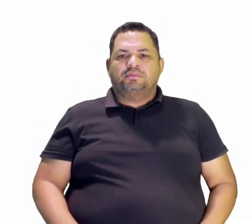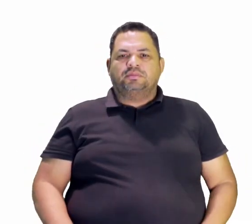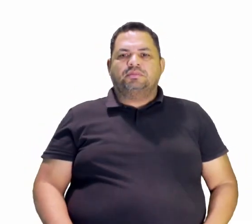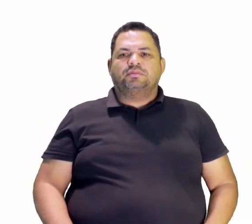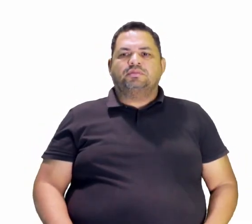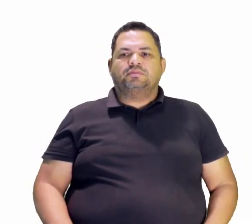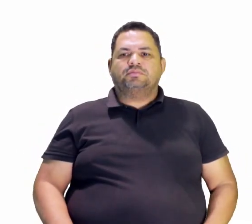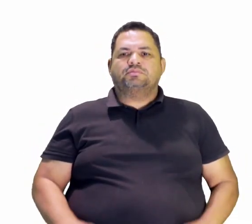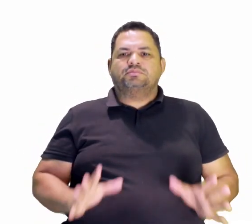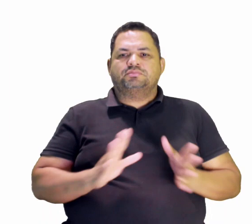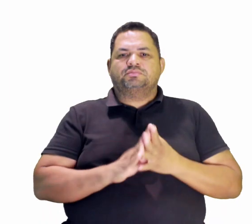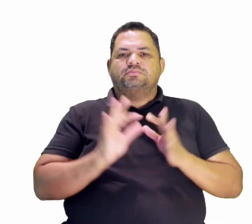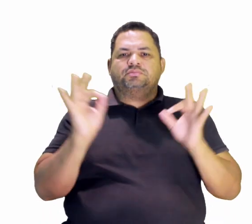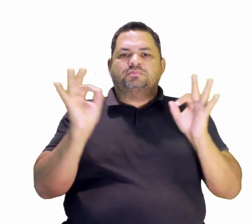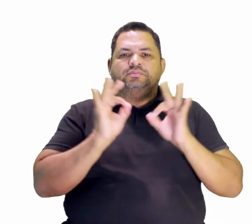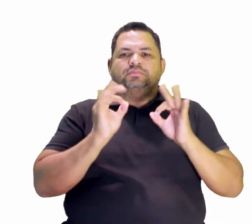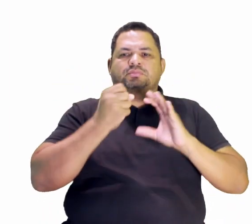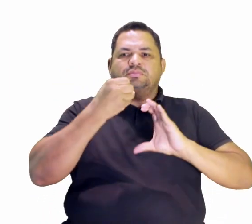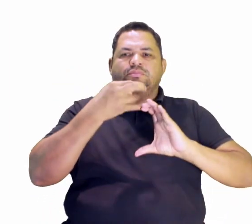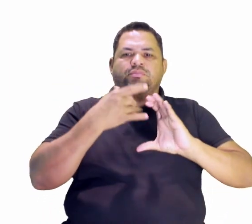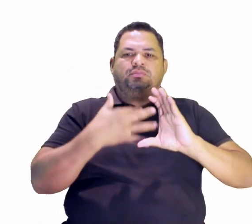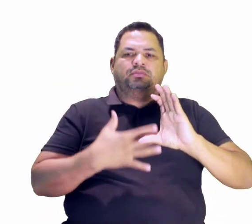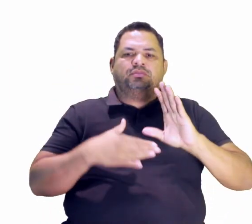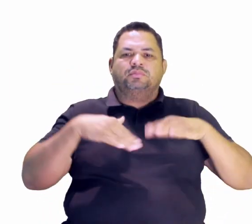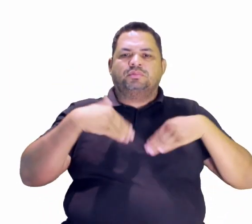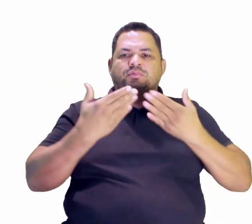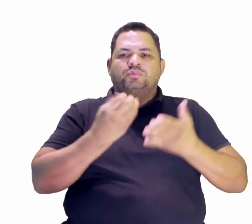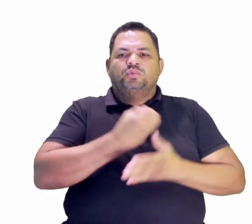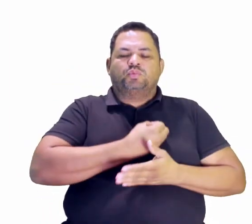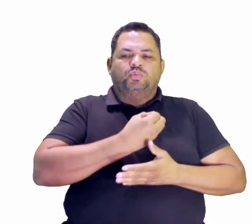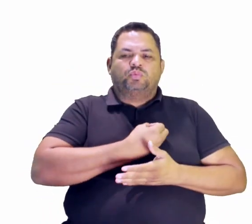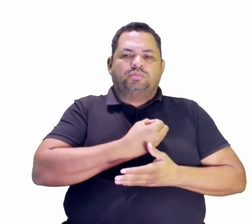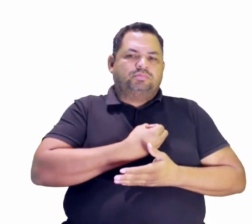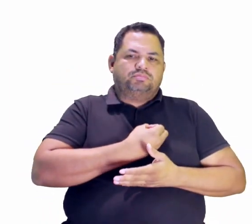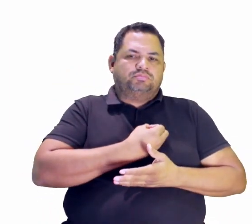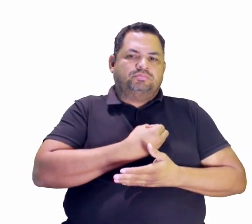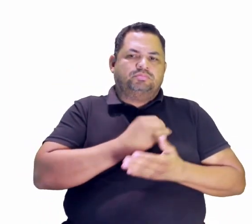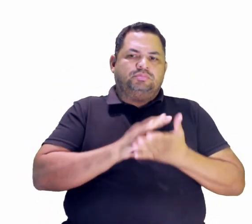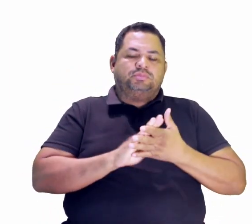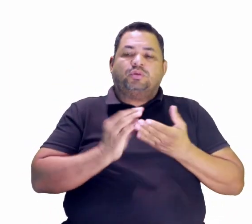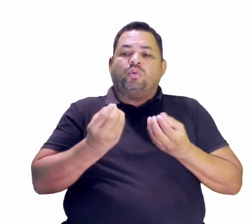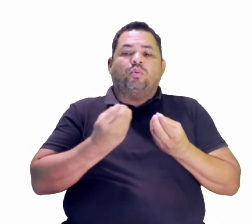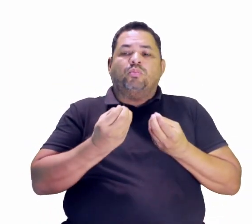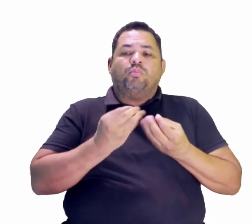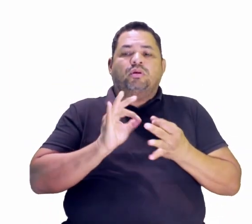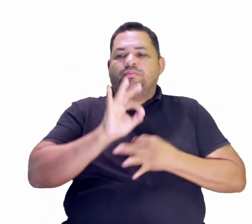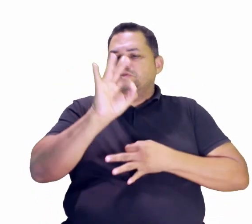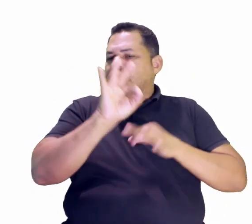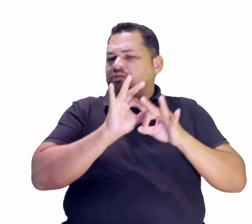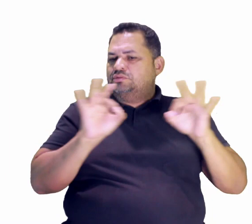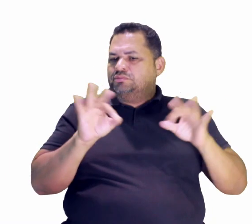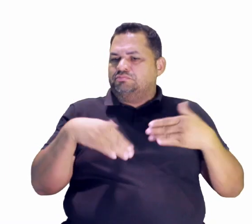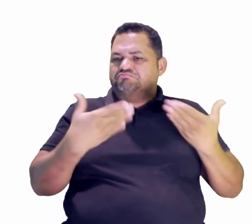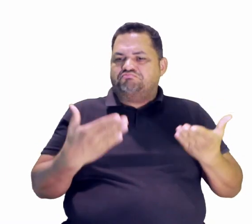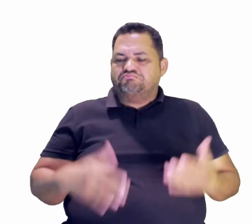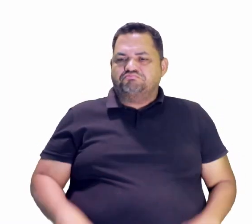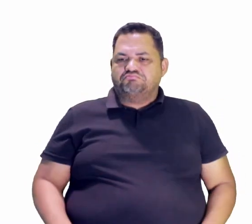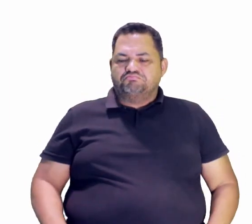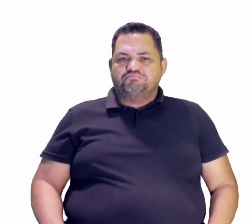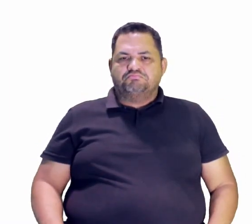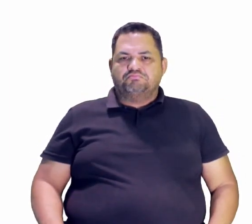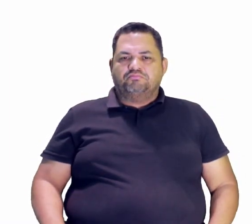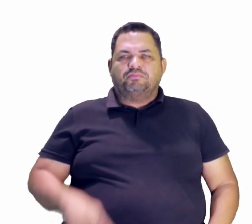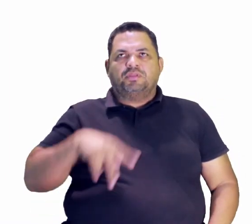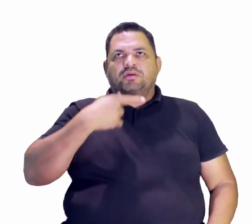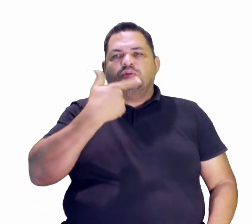É aquela que fica perfeitamente caracterizada quando conhecemos o número e a unidade medida. Falei 2